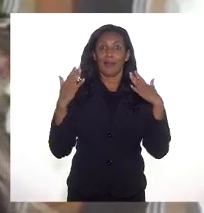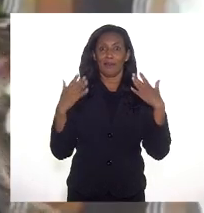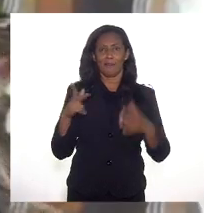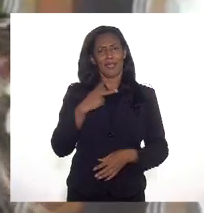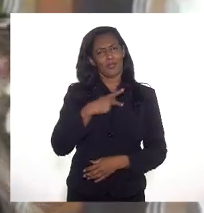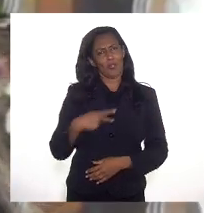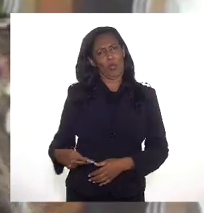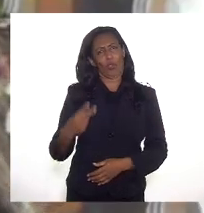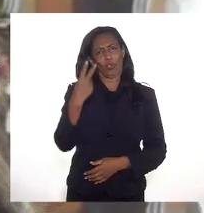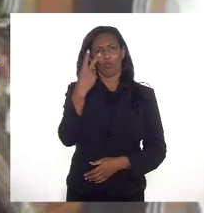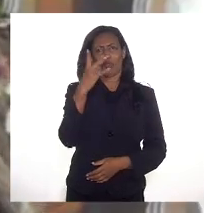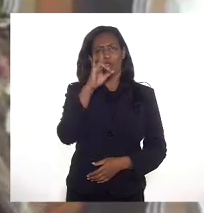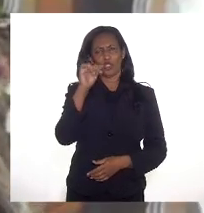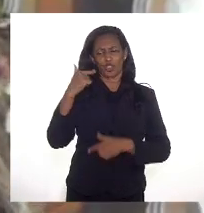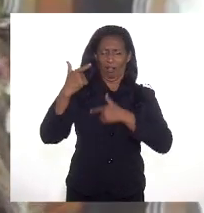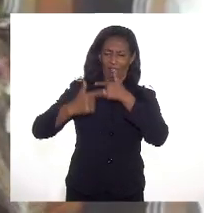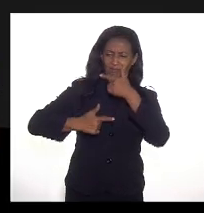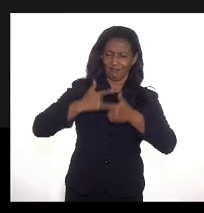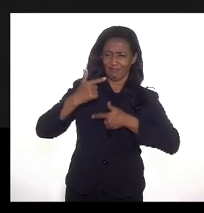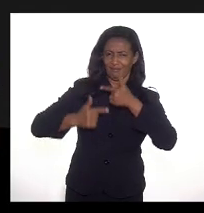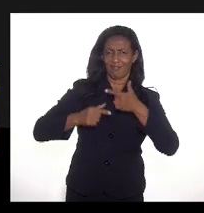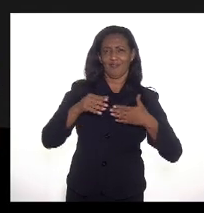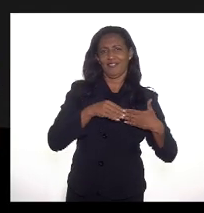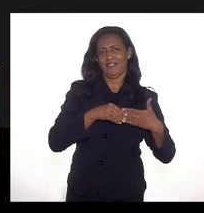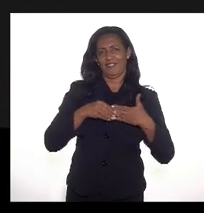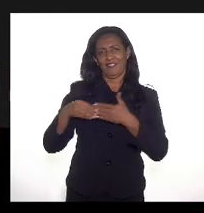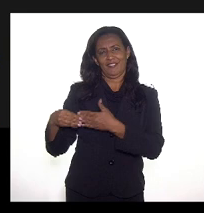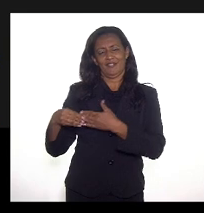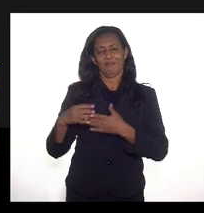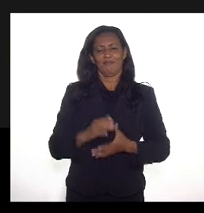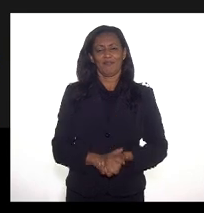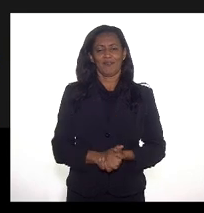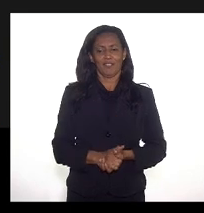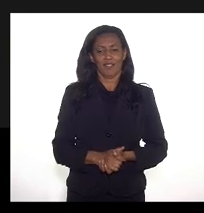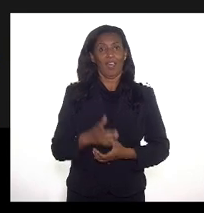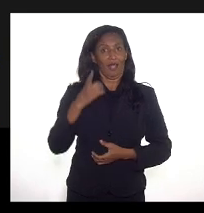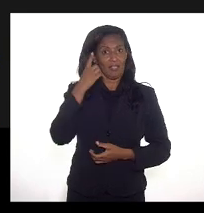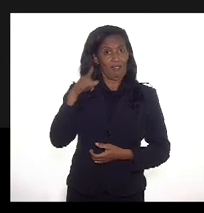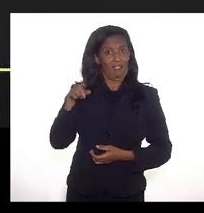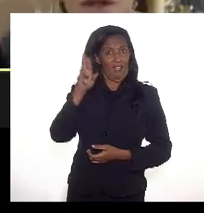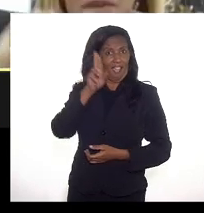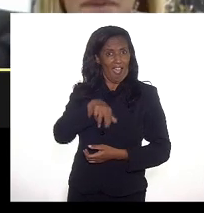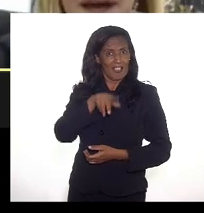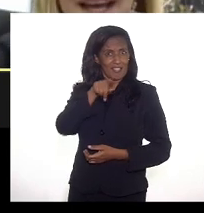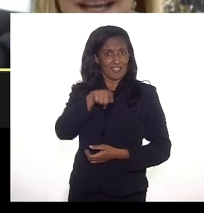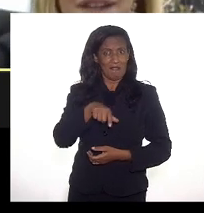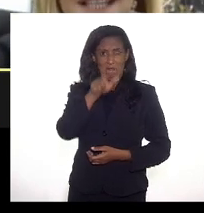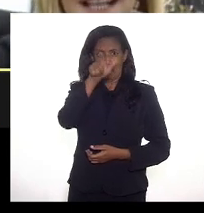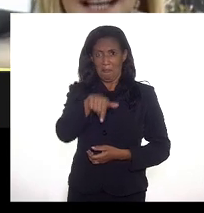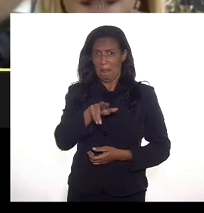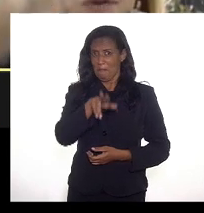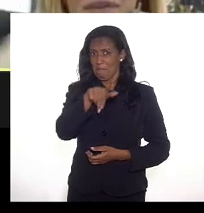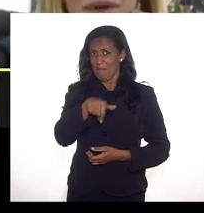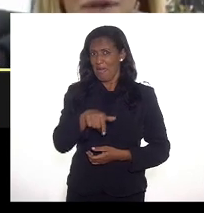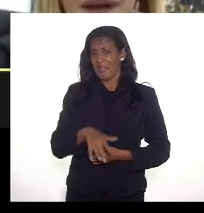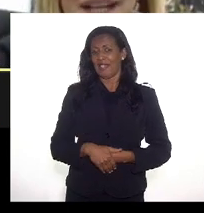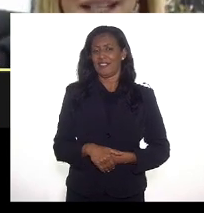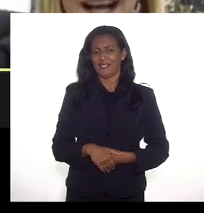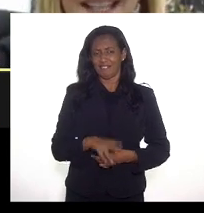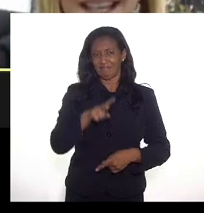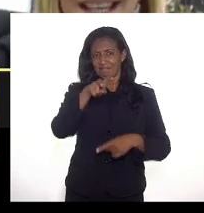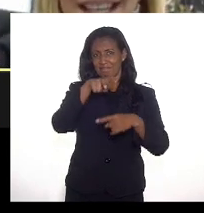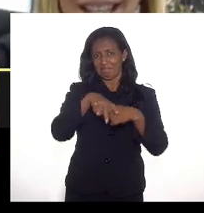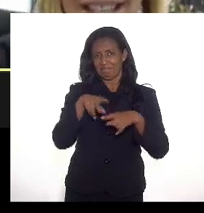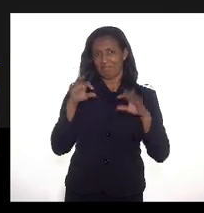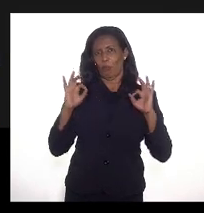aqui conduzindo os nossos trabalhos. Obrigado, a deputada tem razão. O senhor ficou muito bem aí, Vossa Excelência ficou muito bem